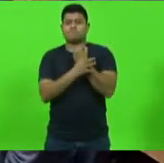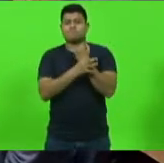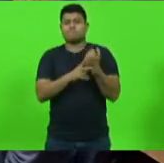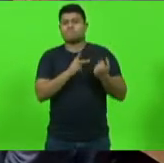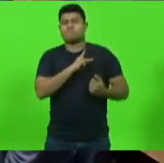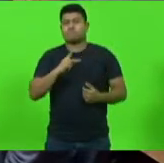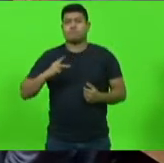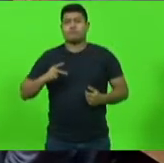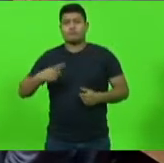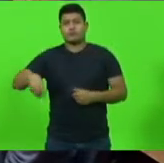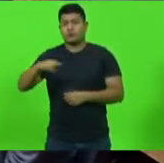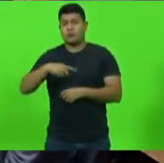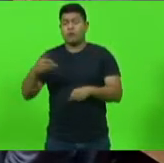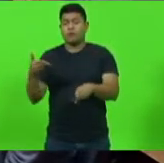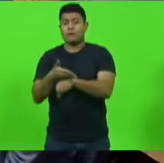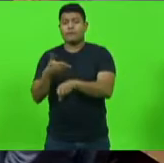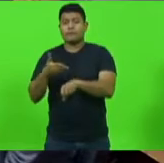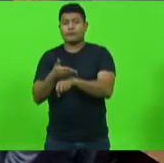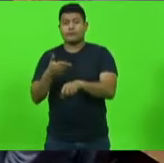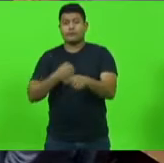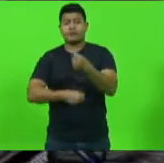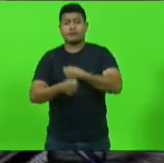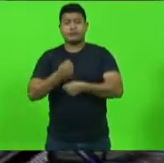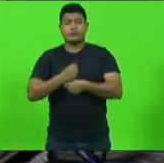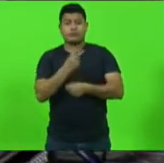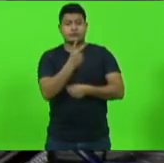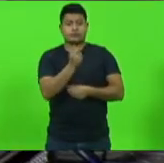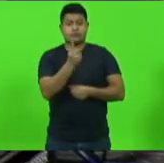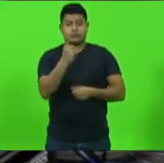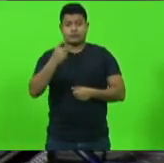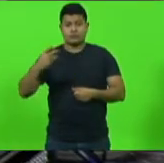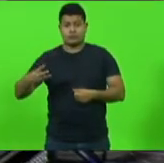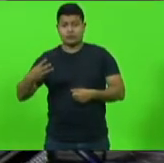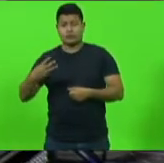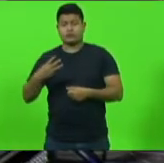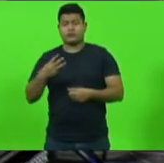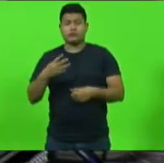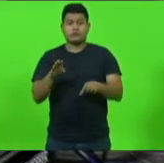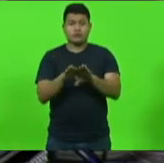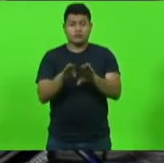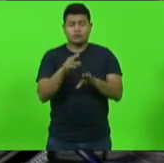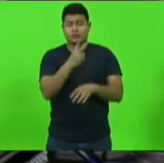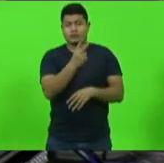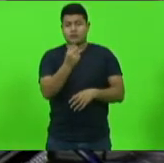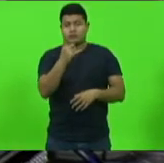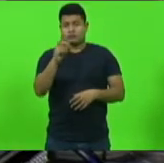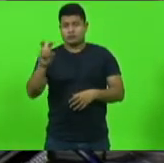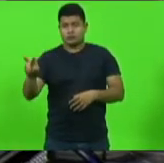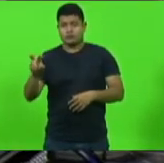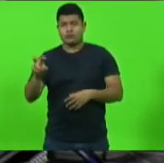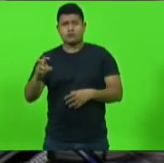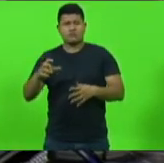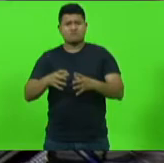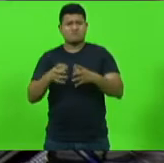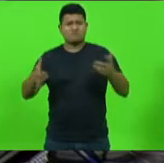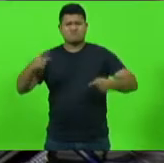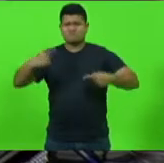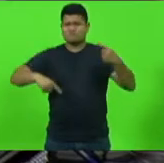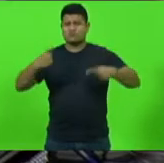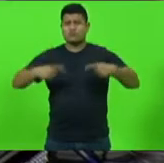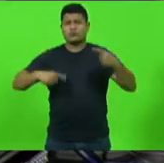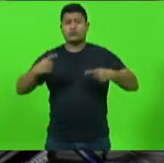Nós participamos aqui em 2013, em 2015, de grandes debates